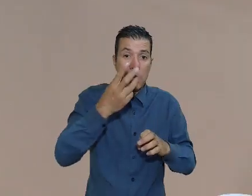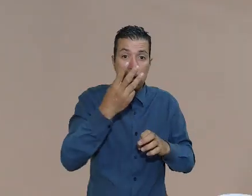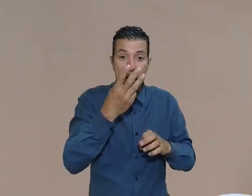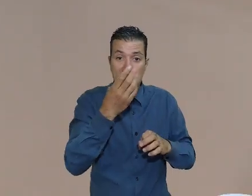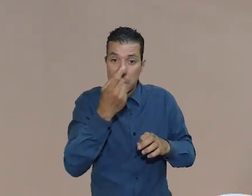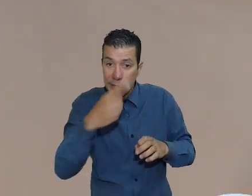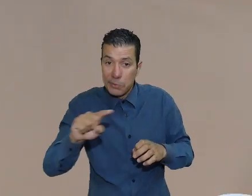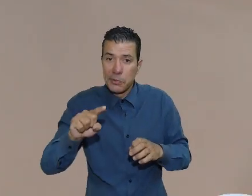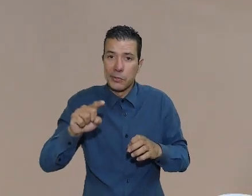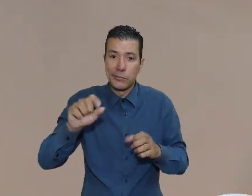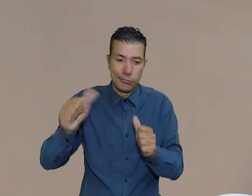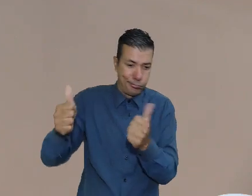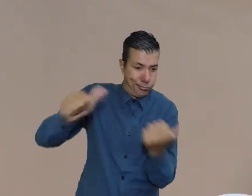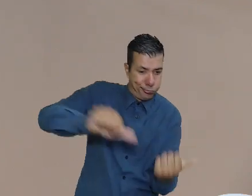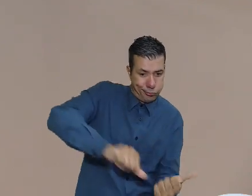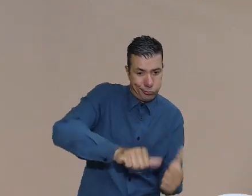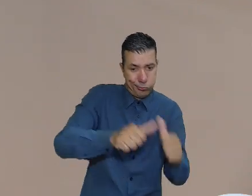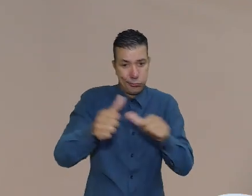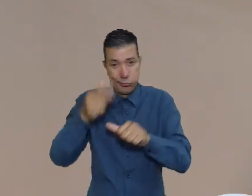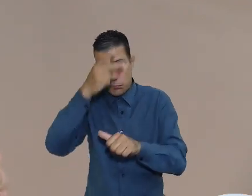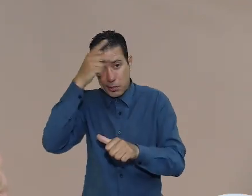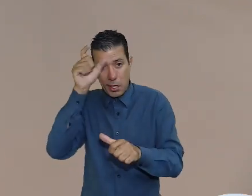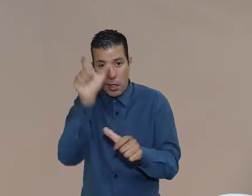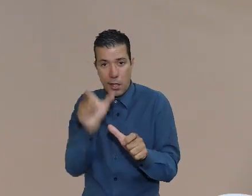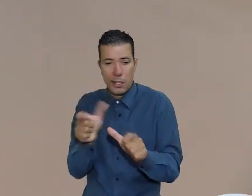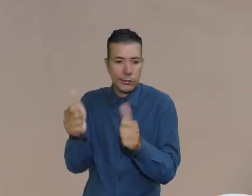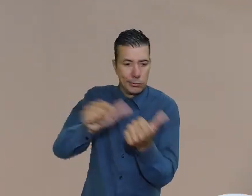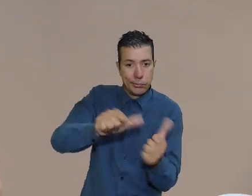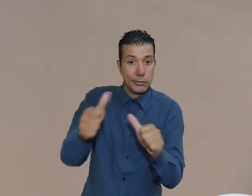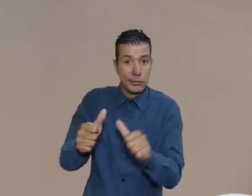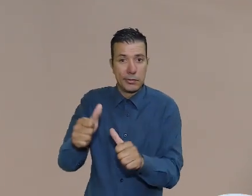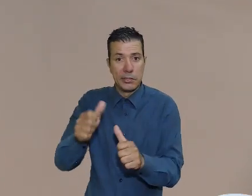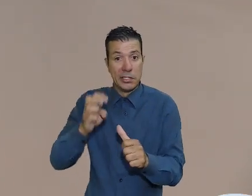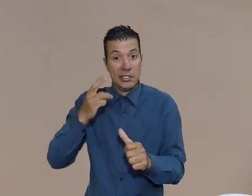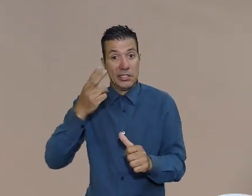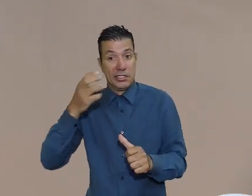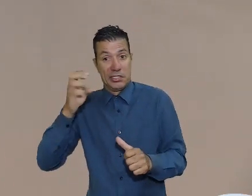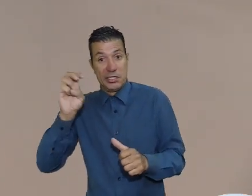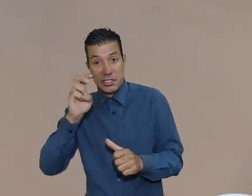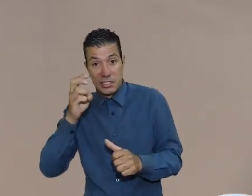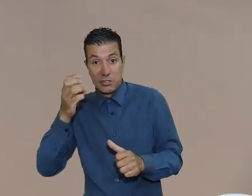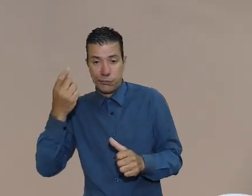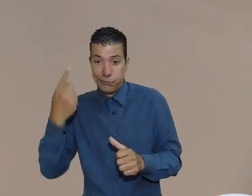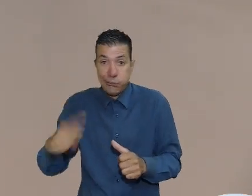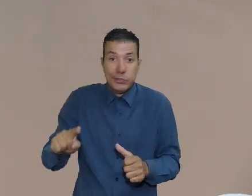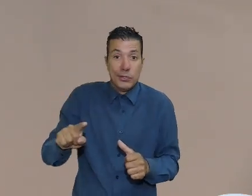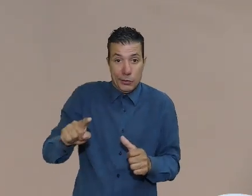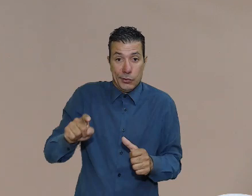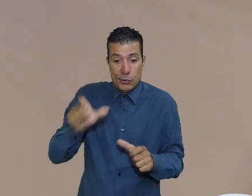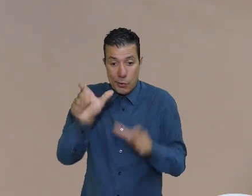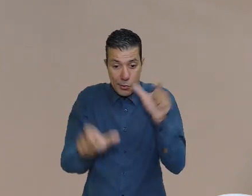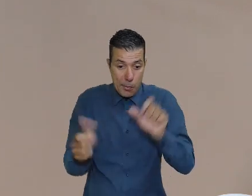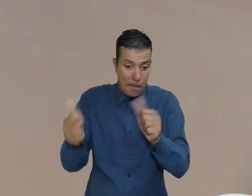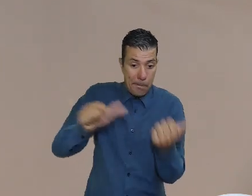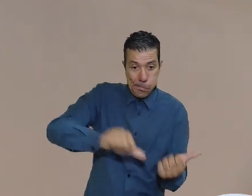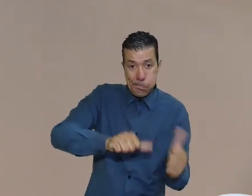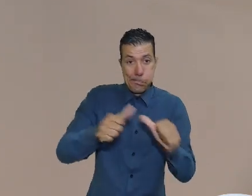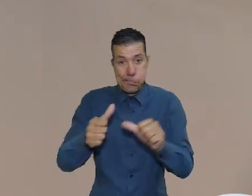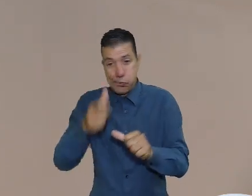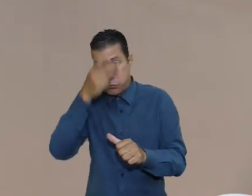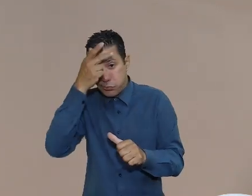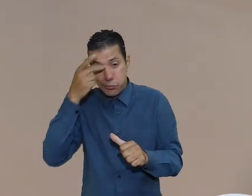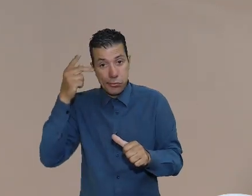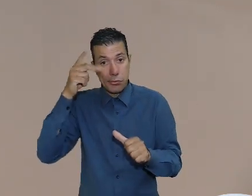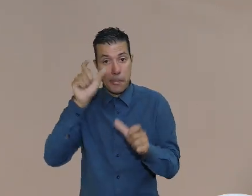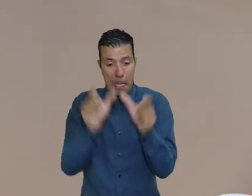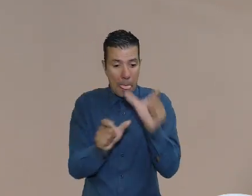mil pessoas são batizadas. Um pouco depois, este número cresce, chega a 5 mil pessoas e hoje você e eu também somos cristãos.